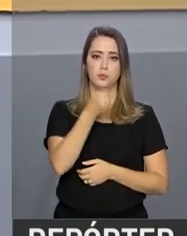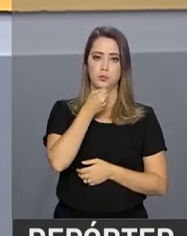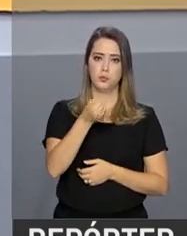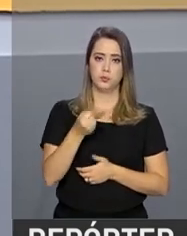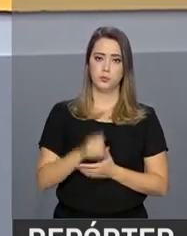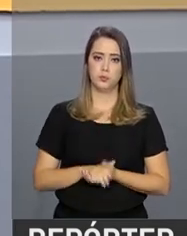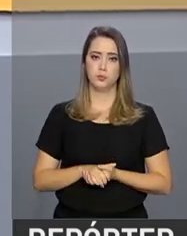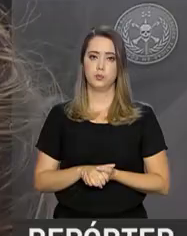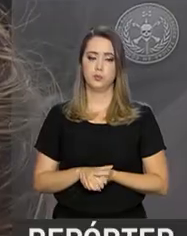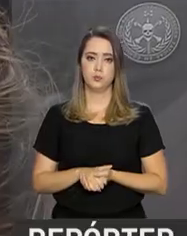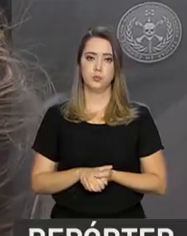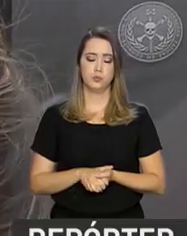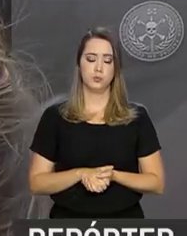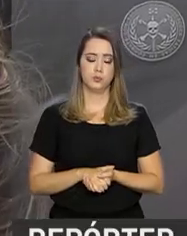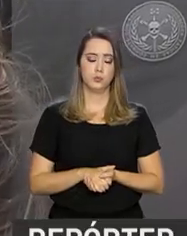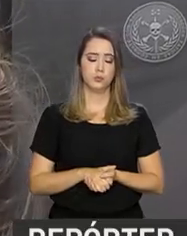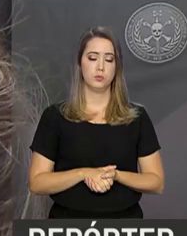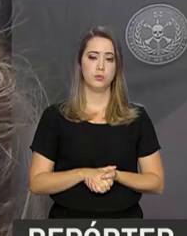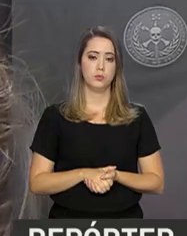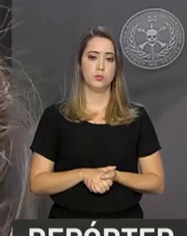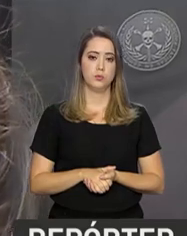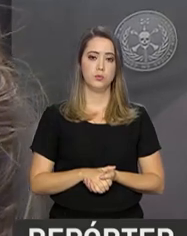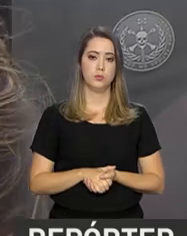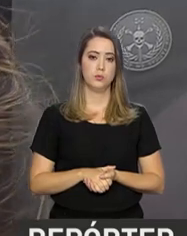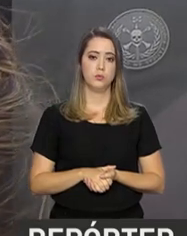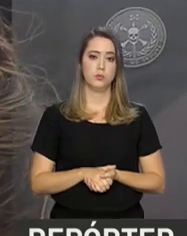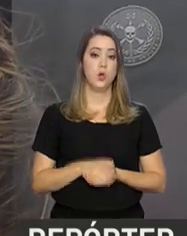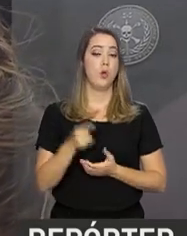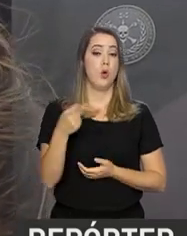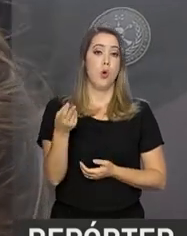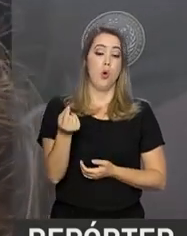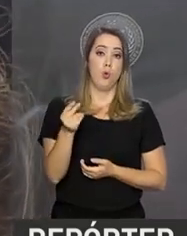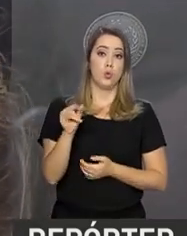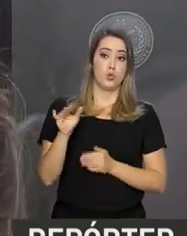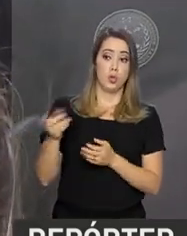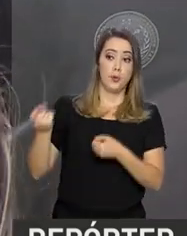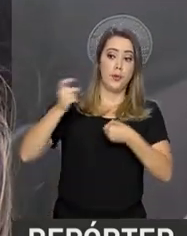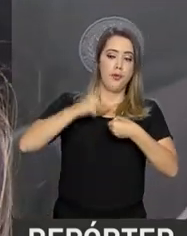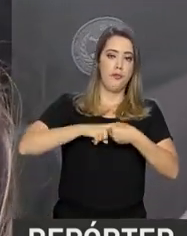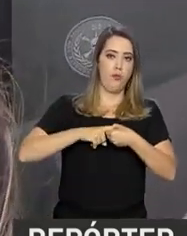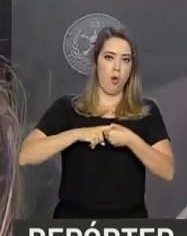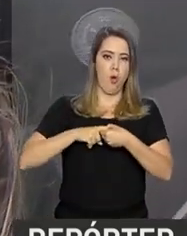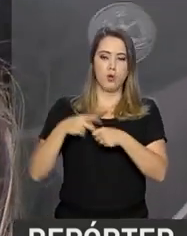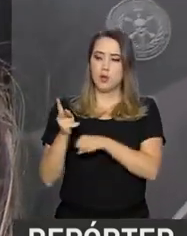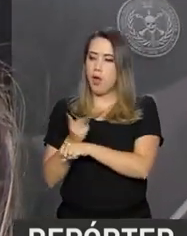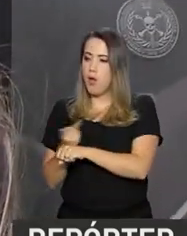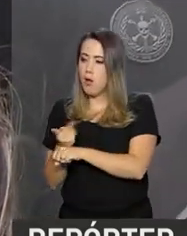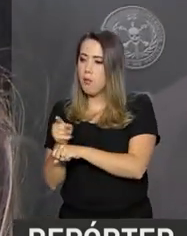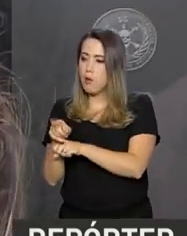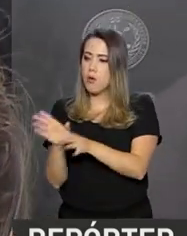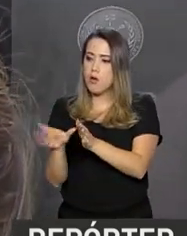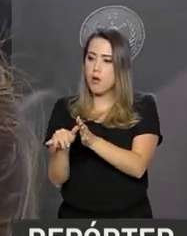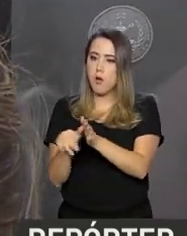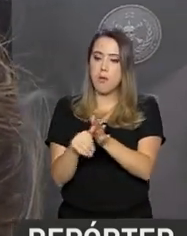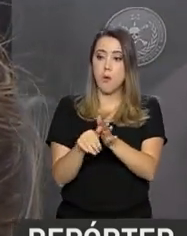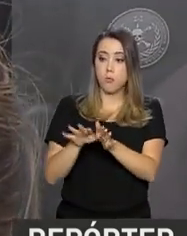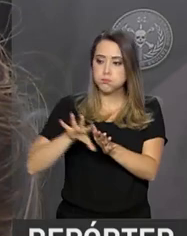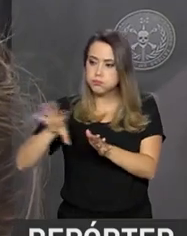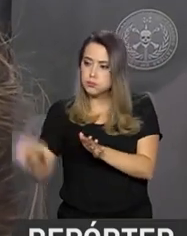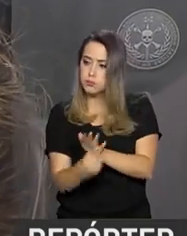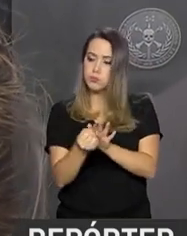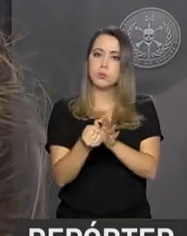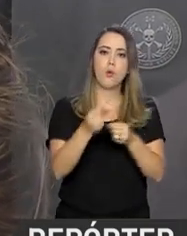imprensa este recurso no momento são destinados a equipamentos de tecnologia